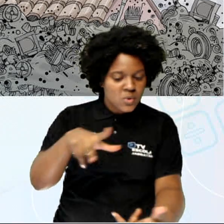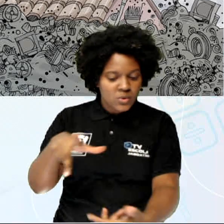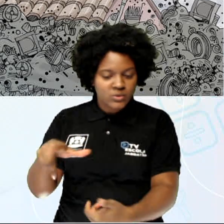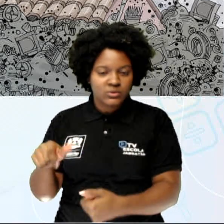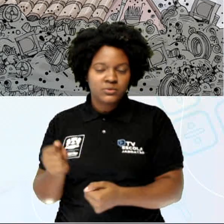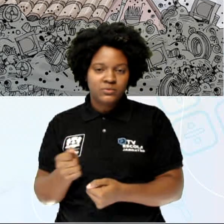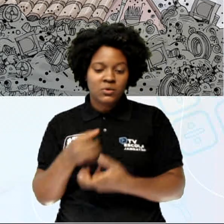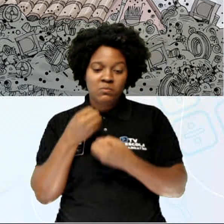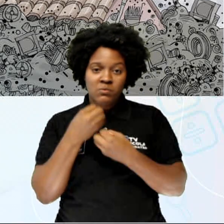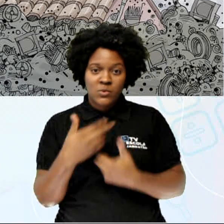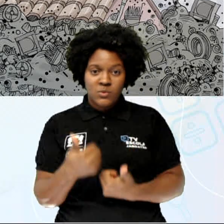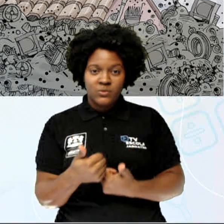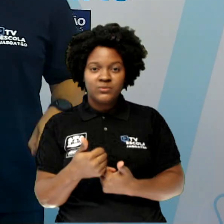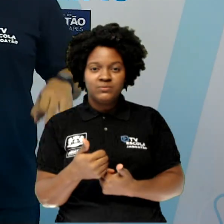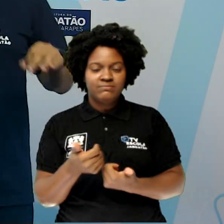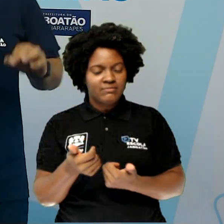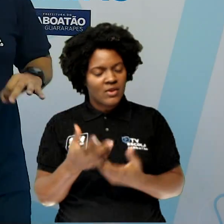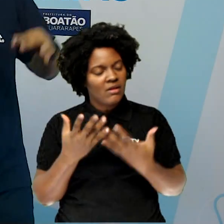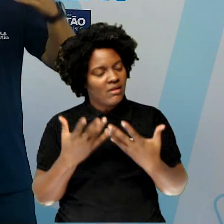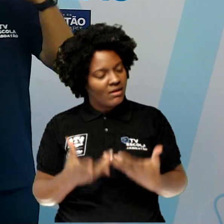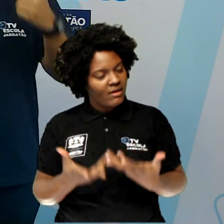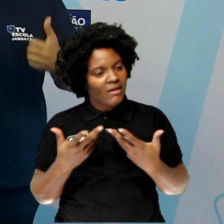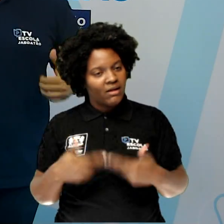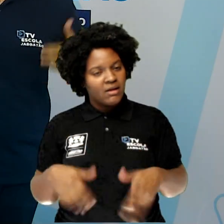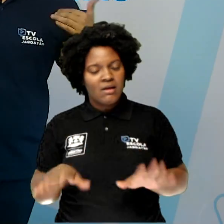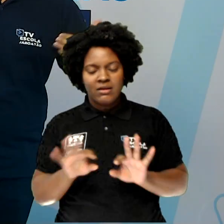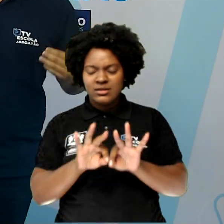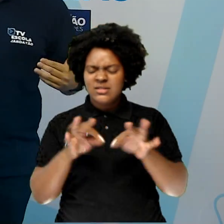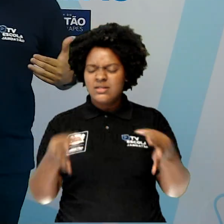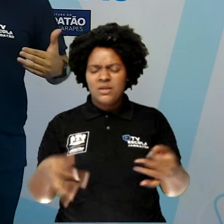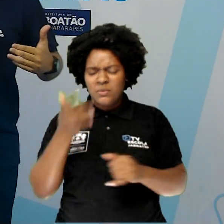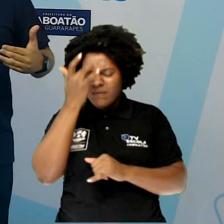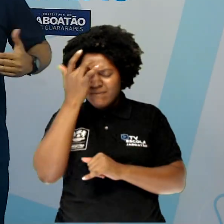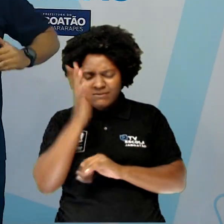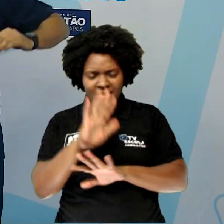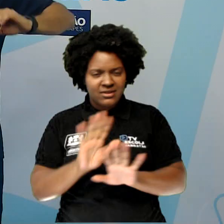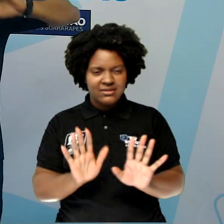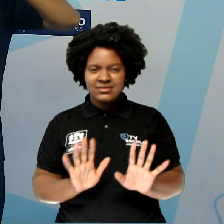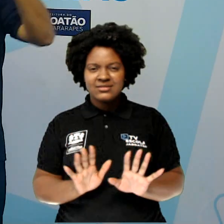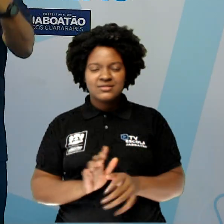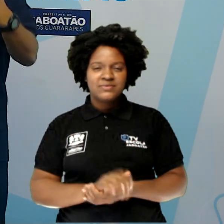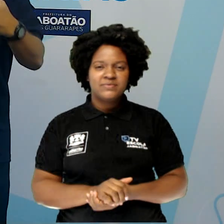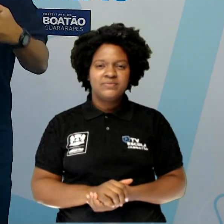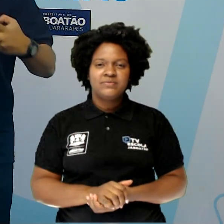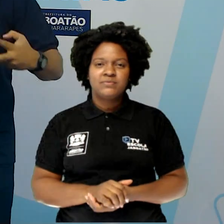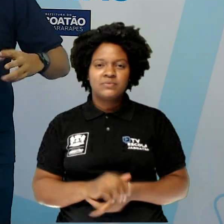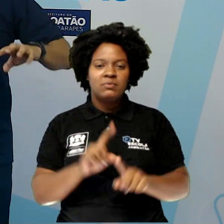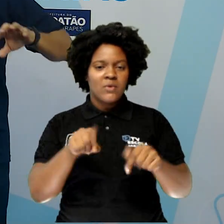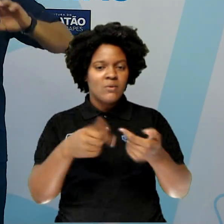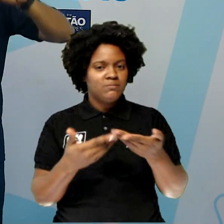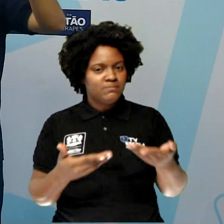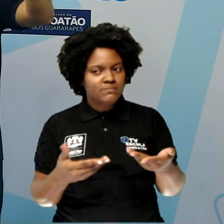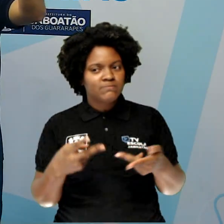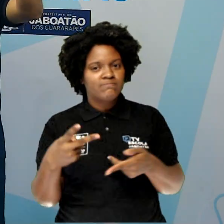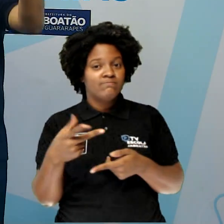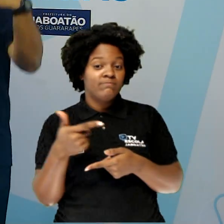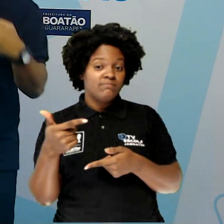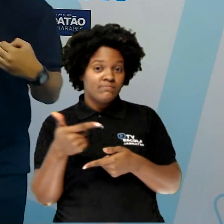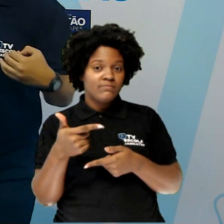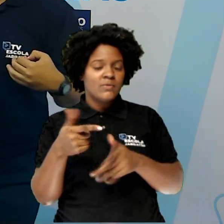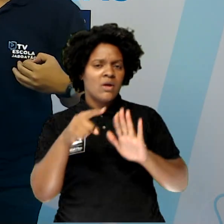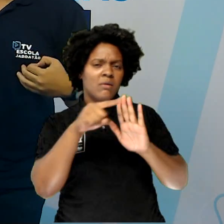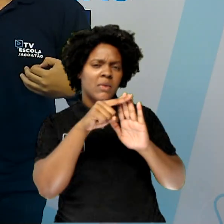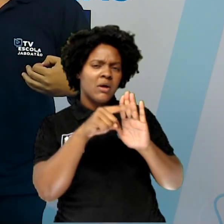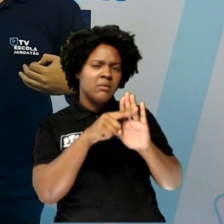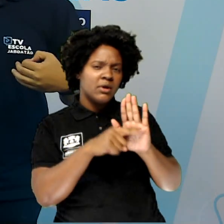ambiente. Essa eu peguei leve, né? Essa peguei fácil assim. Eu ainda vou dar um desafio segundo. Além de listar